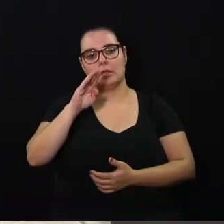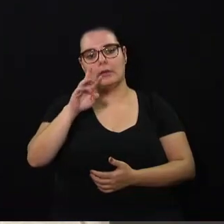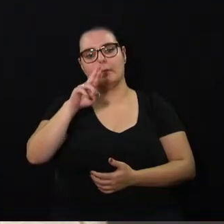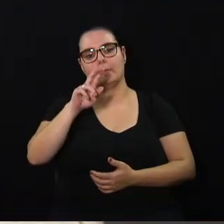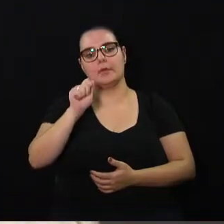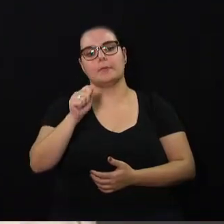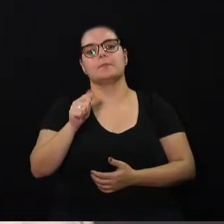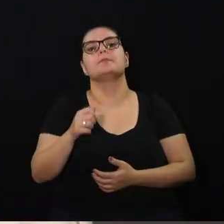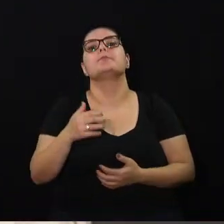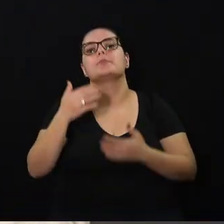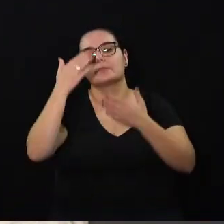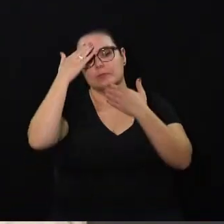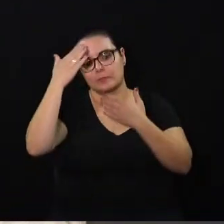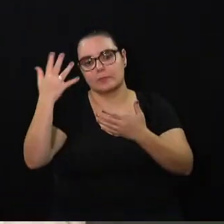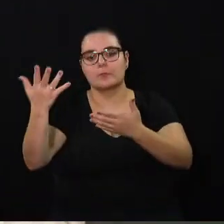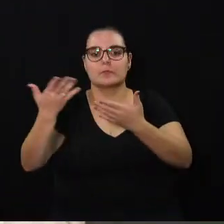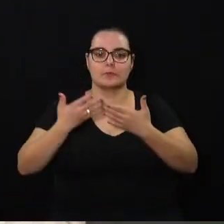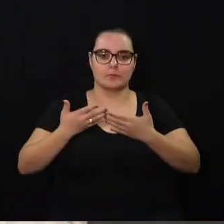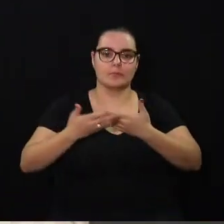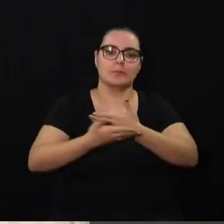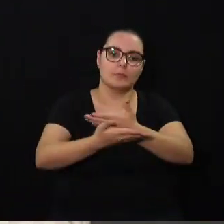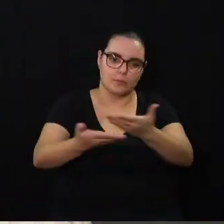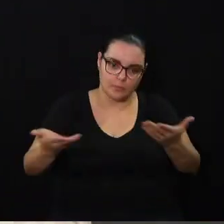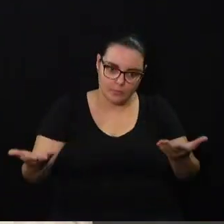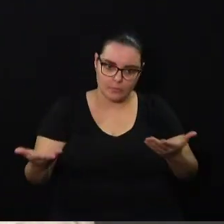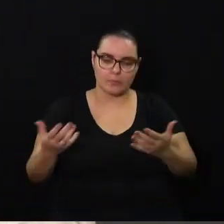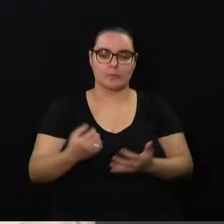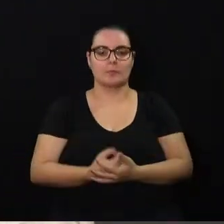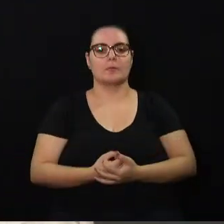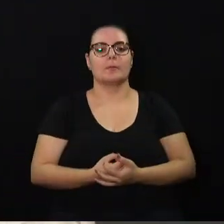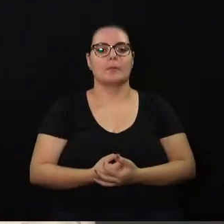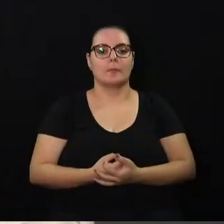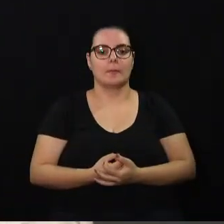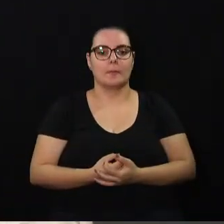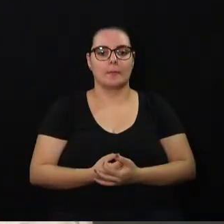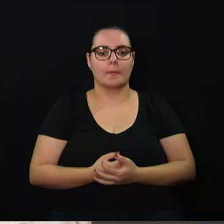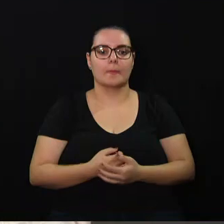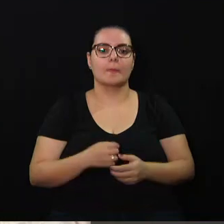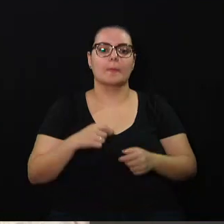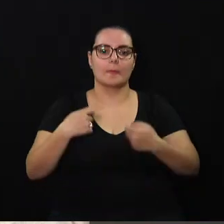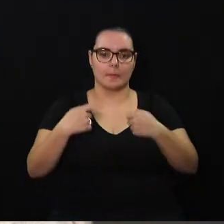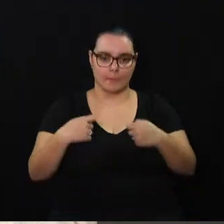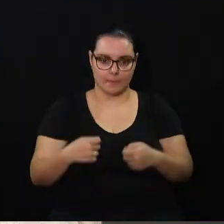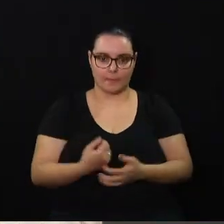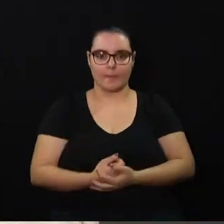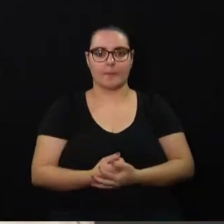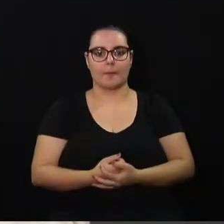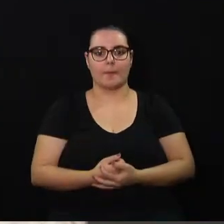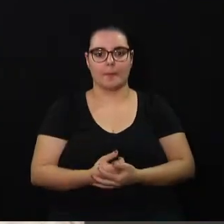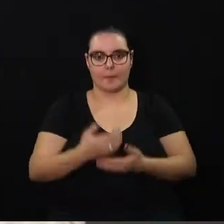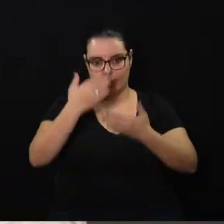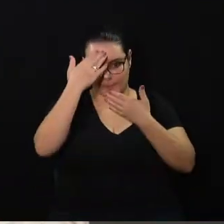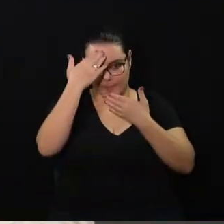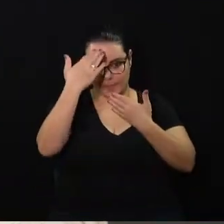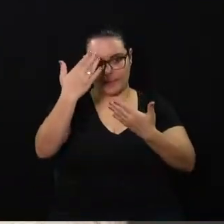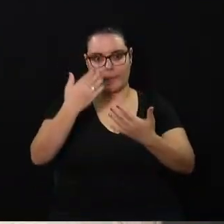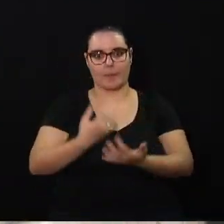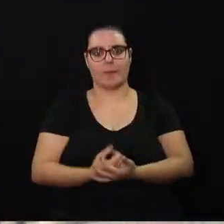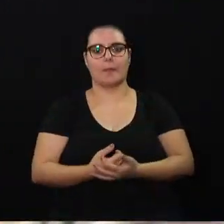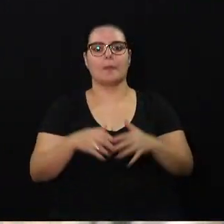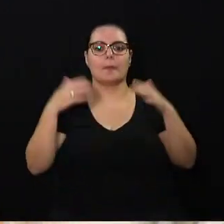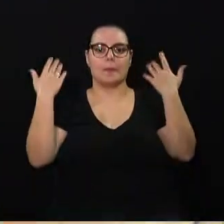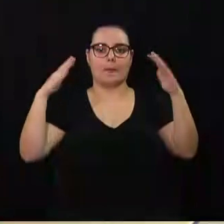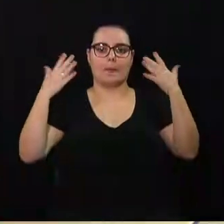convite ea gente se coloca à disposição para aquilo que vocês precisarem tá bom muito obrigada